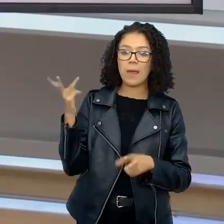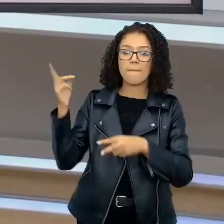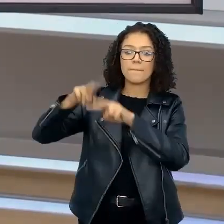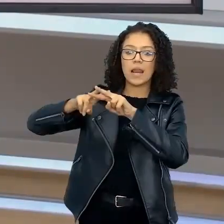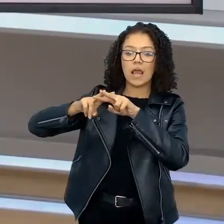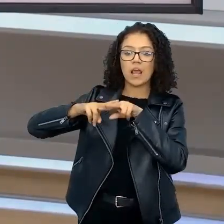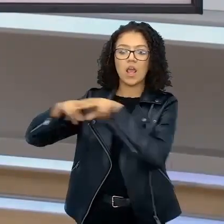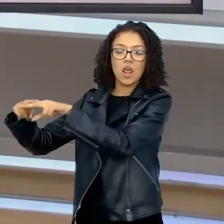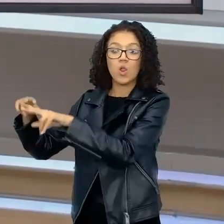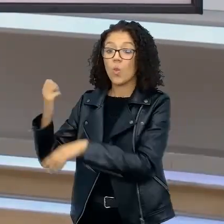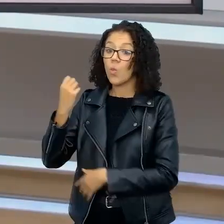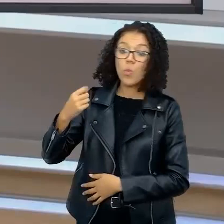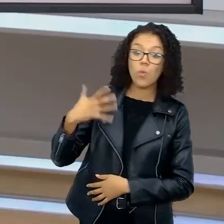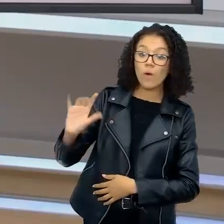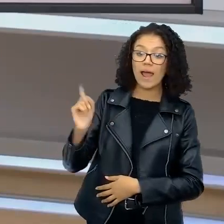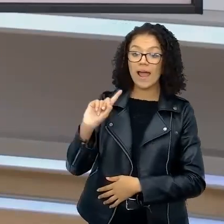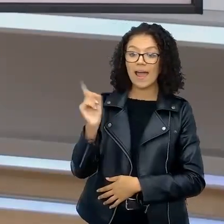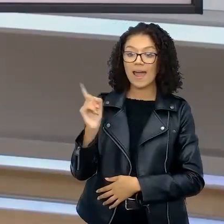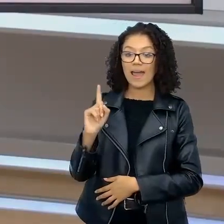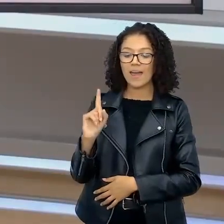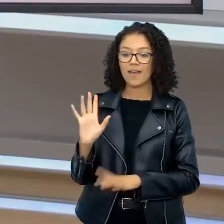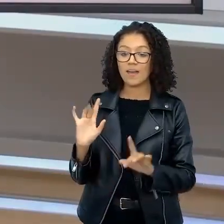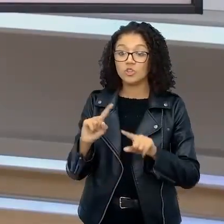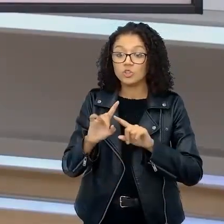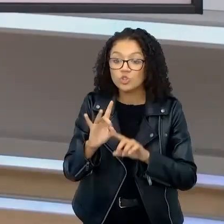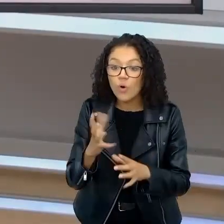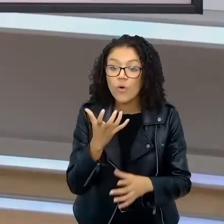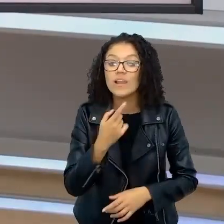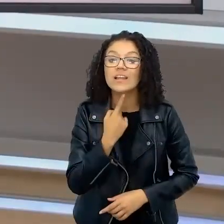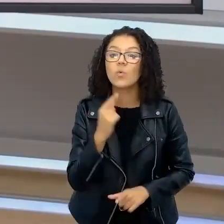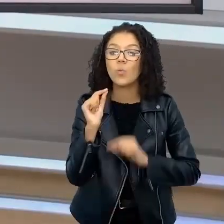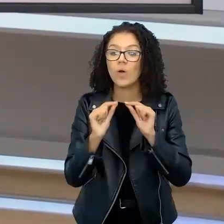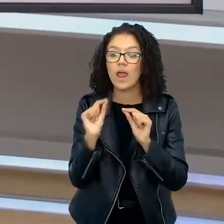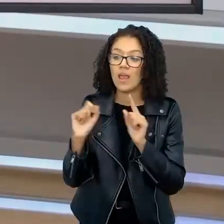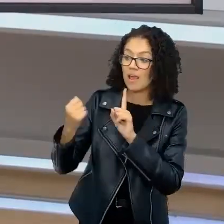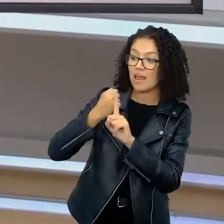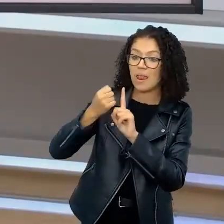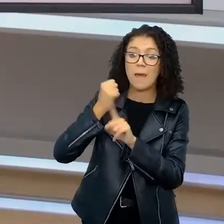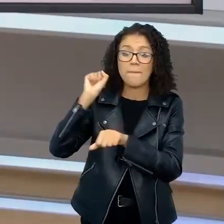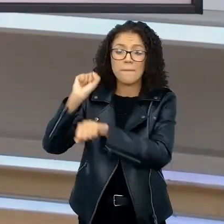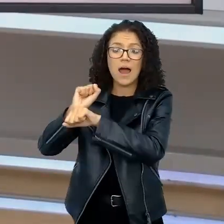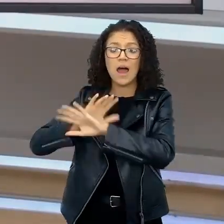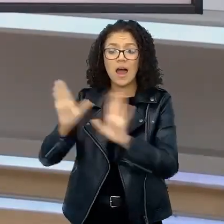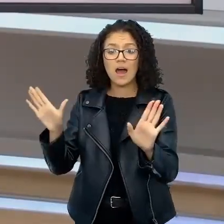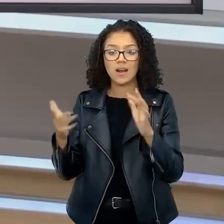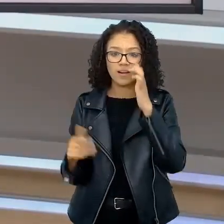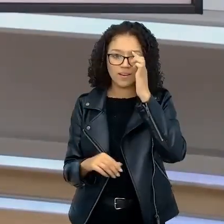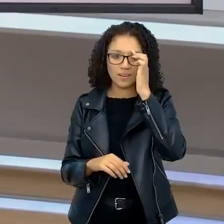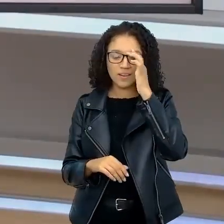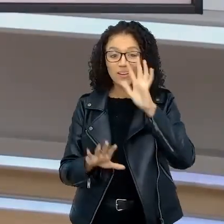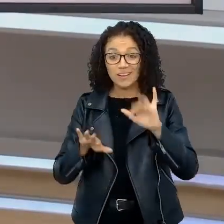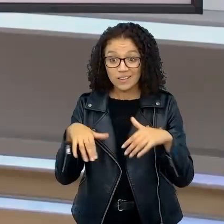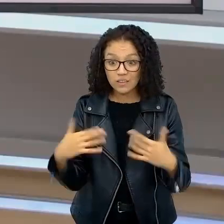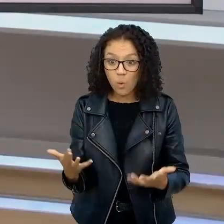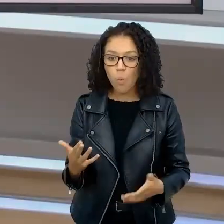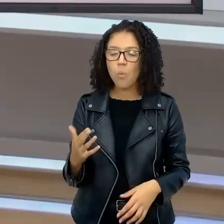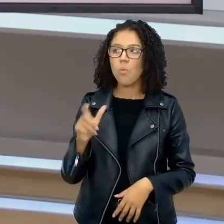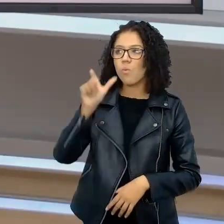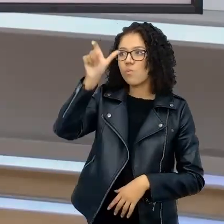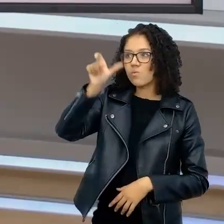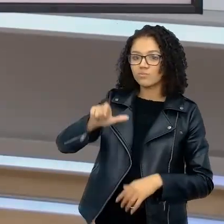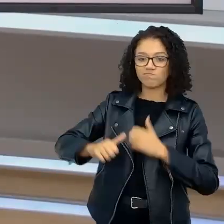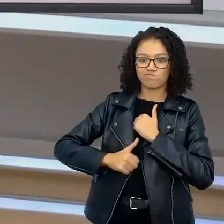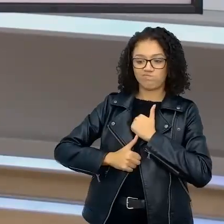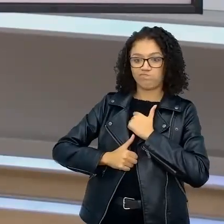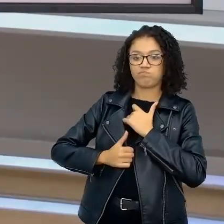quer que a violência acabe. Então, tudo isso que ela carrega, né? Quando ela traz o discurso, né, a revelação